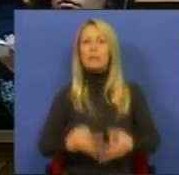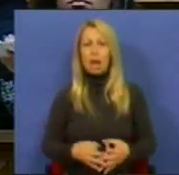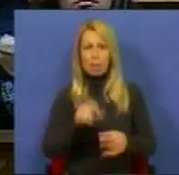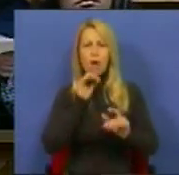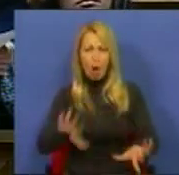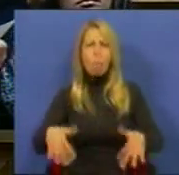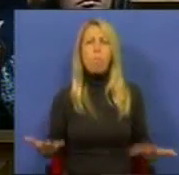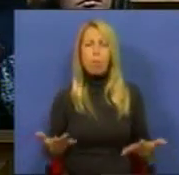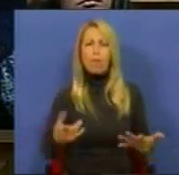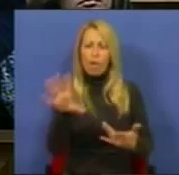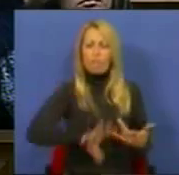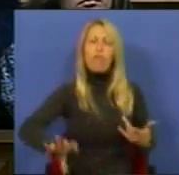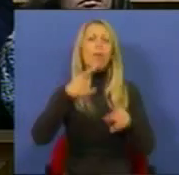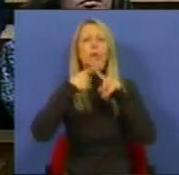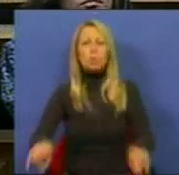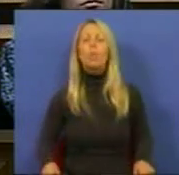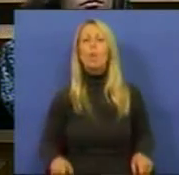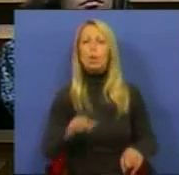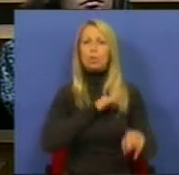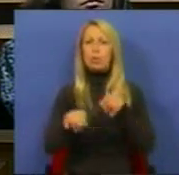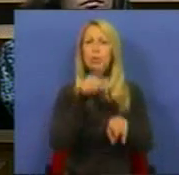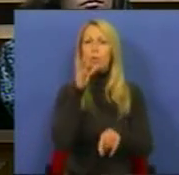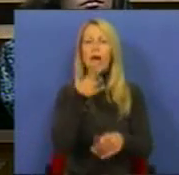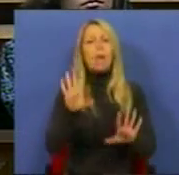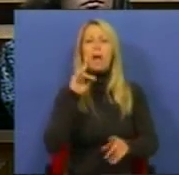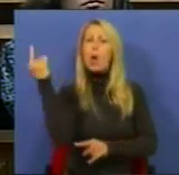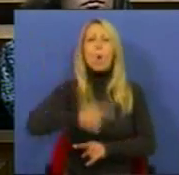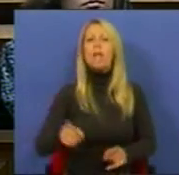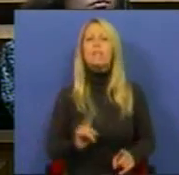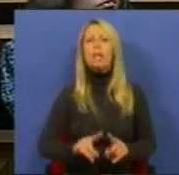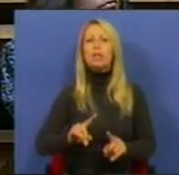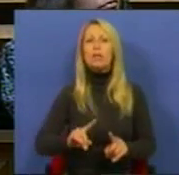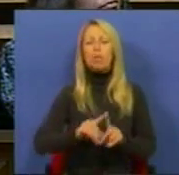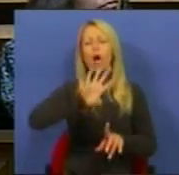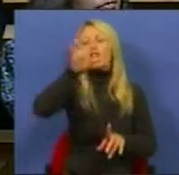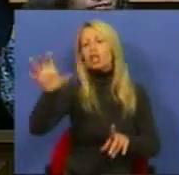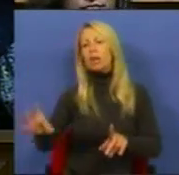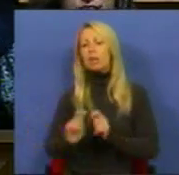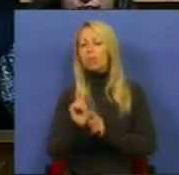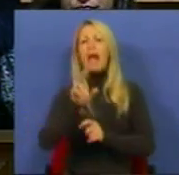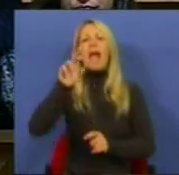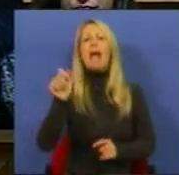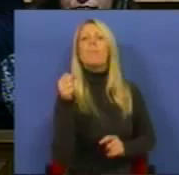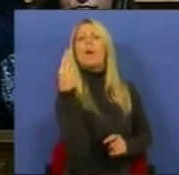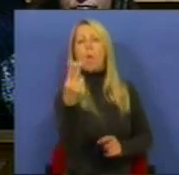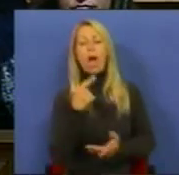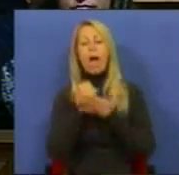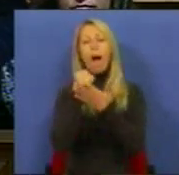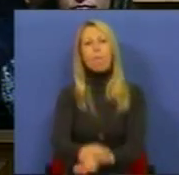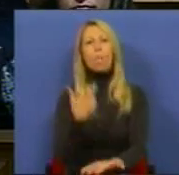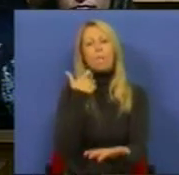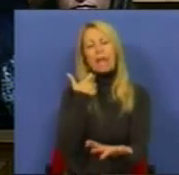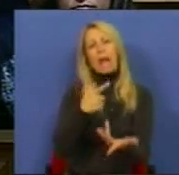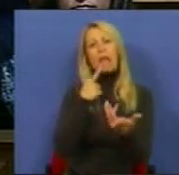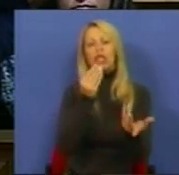modo, senhores deputados. Mas não exige a regionalização do RPU, o apoio prioritário às pequenas explorações,